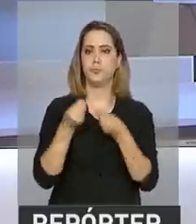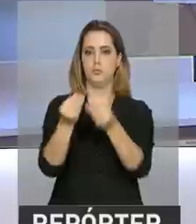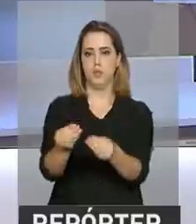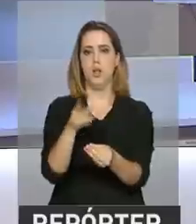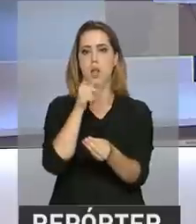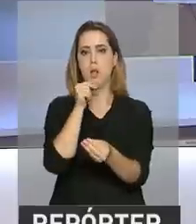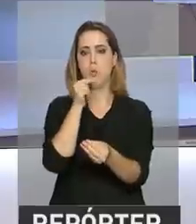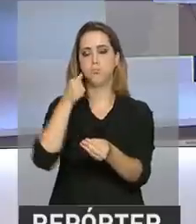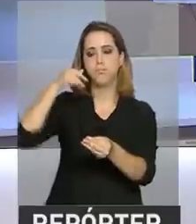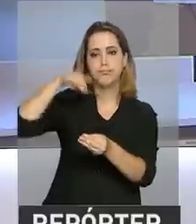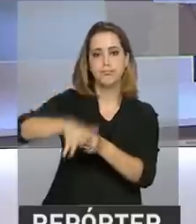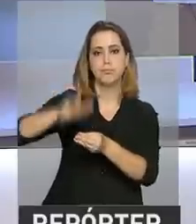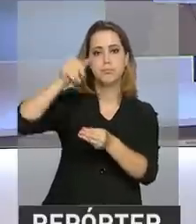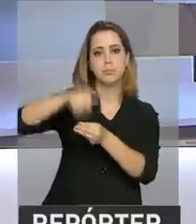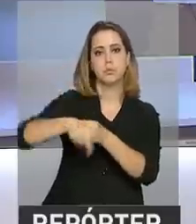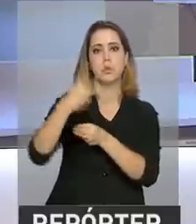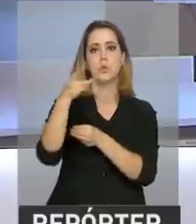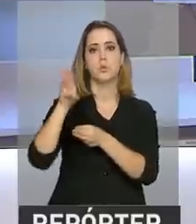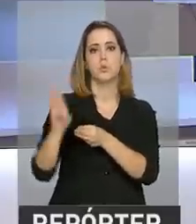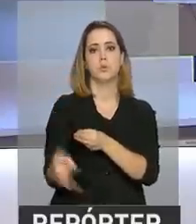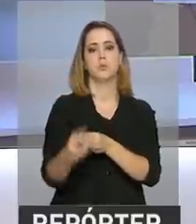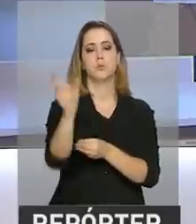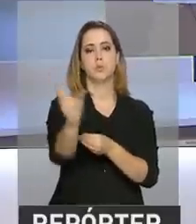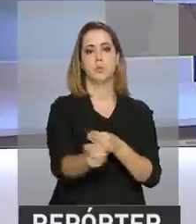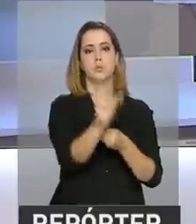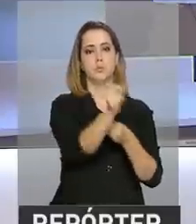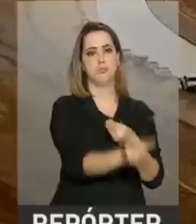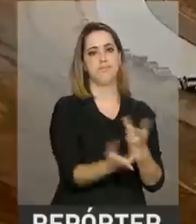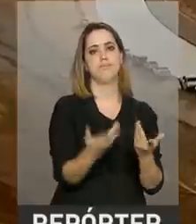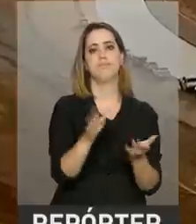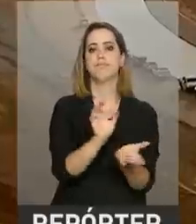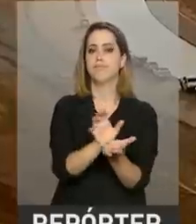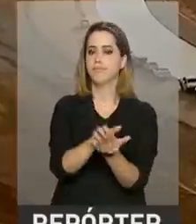de 2 milhões de moradores do Agreste de Pernambuco.